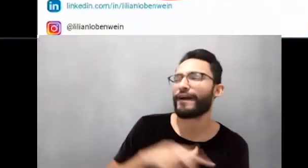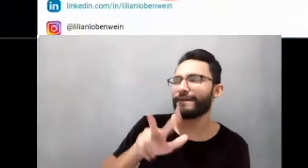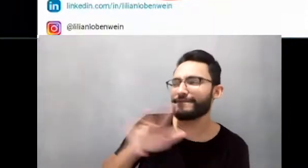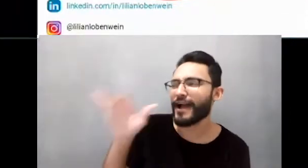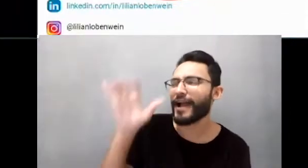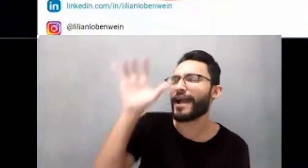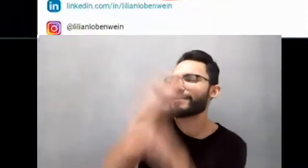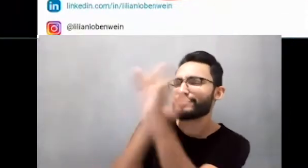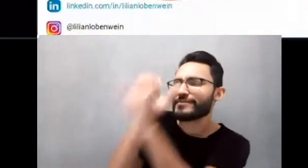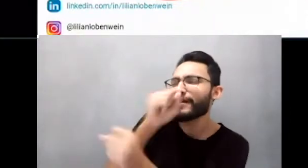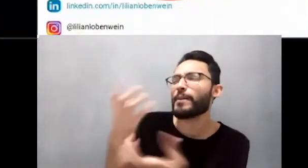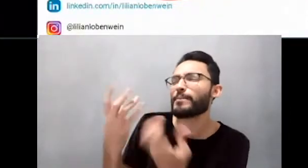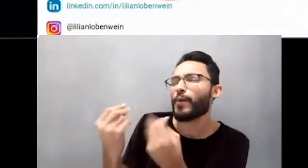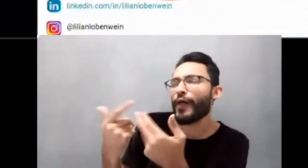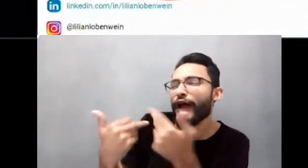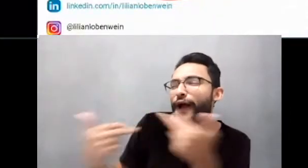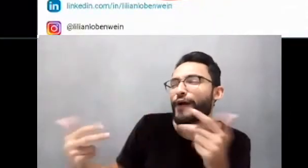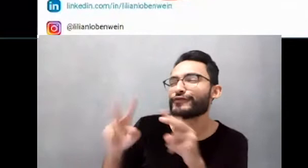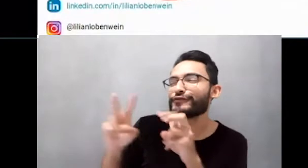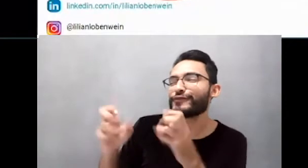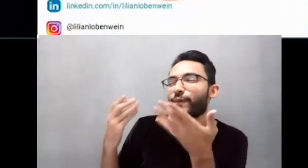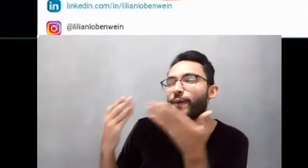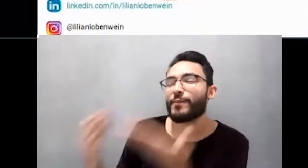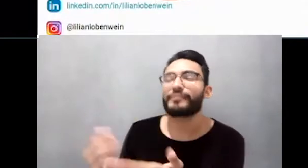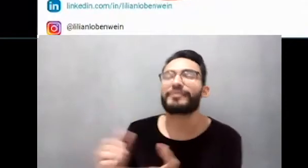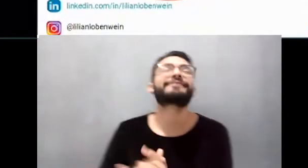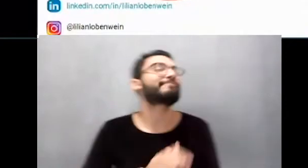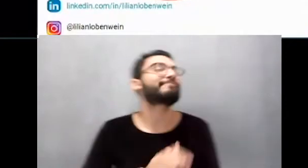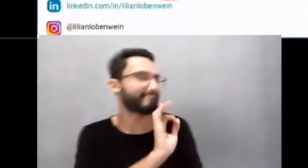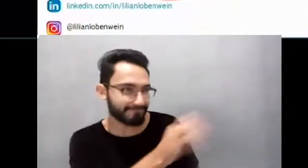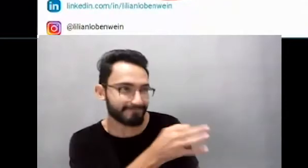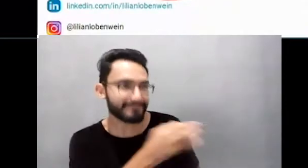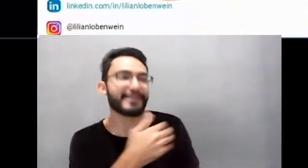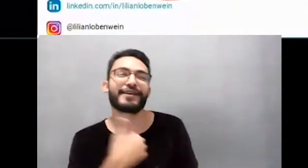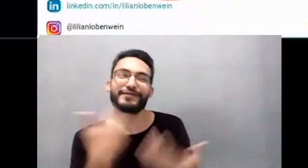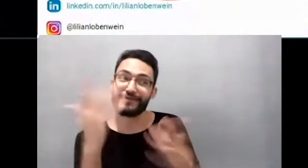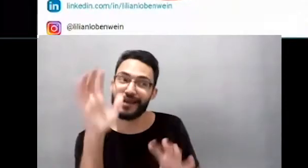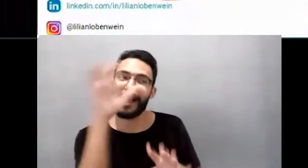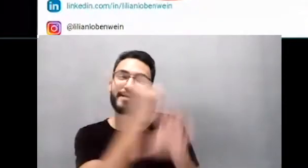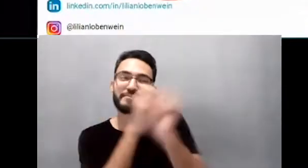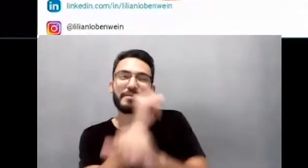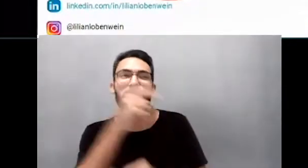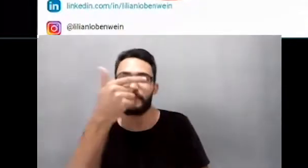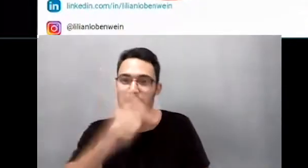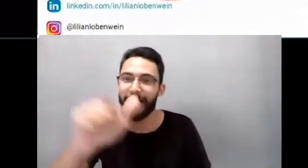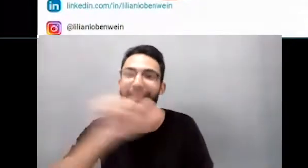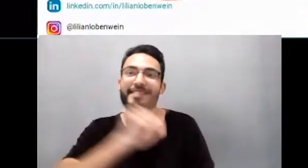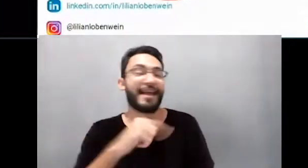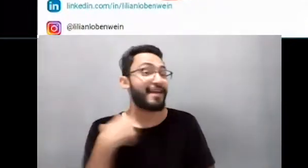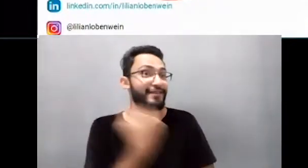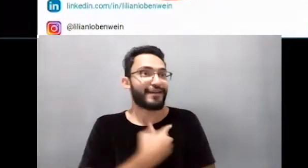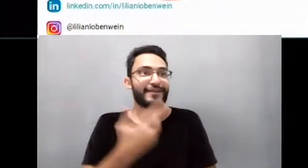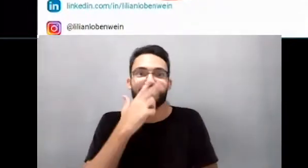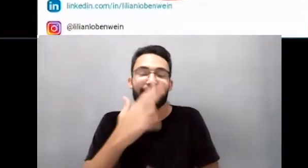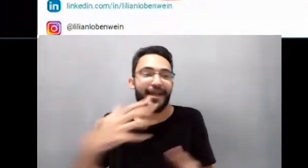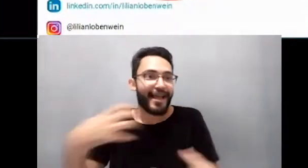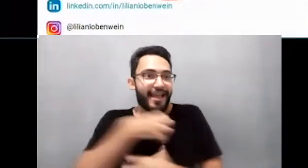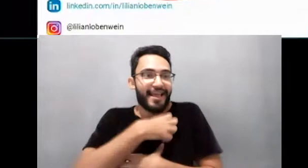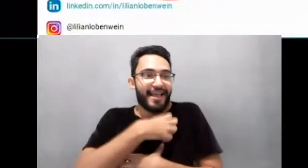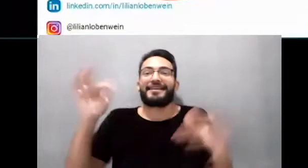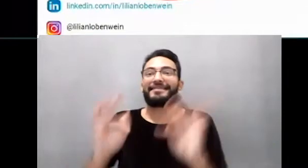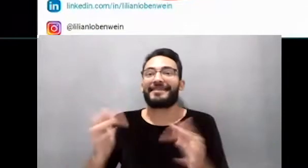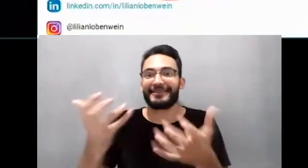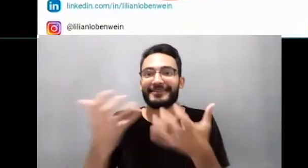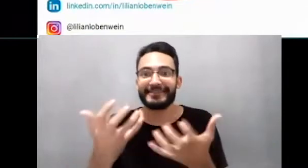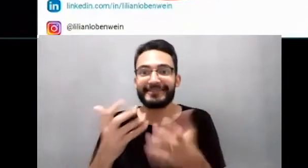está começando esse desafio. E o aprendizado já foi enorme, né? E a gente fica empolgada. Cada coisa nova que a gente faz,